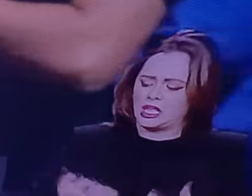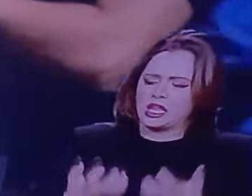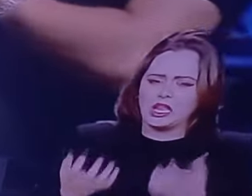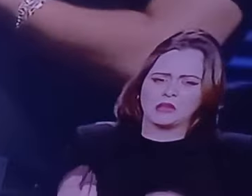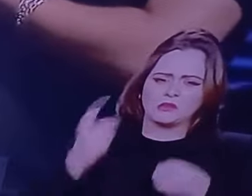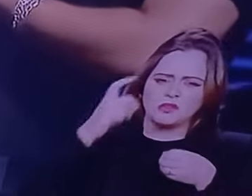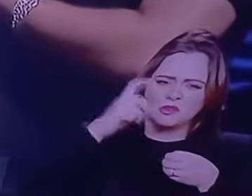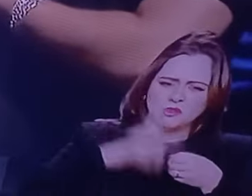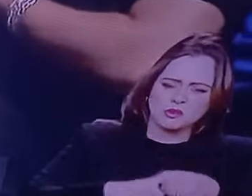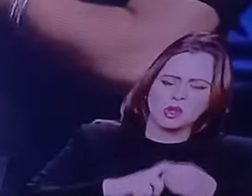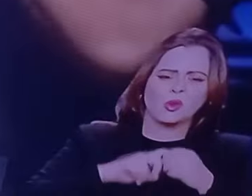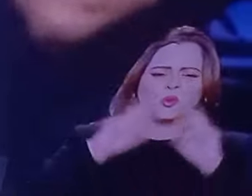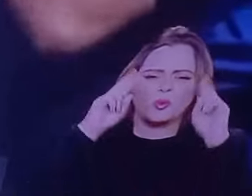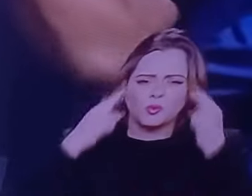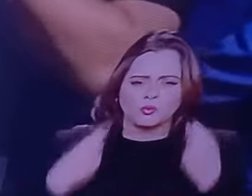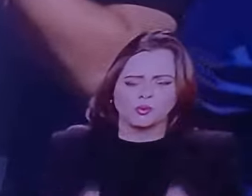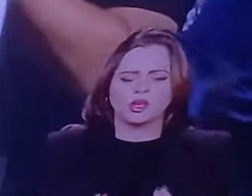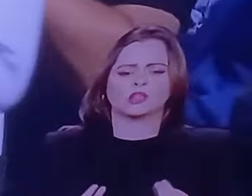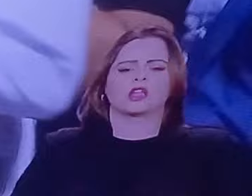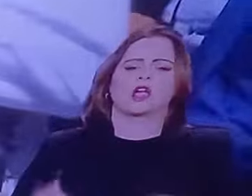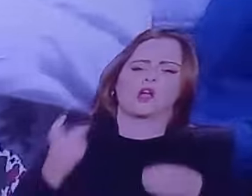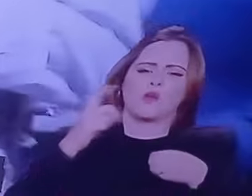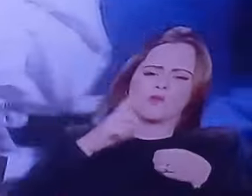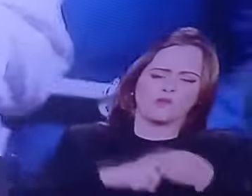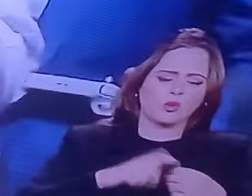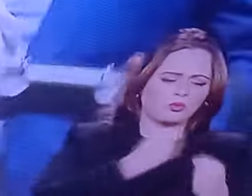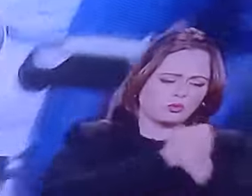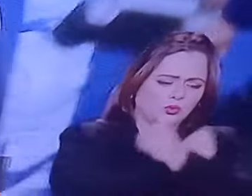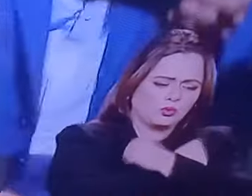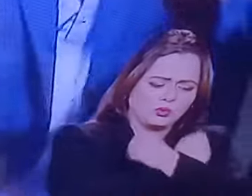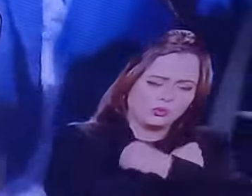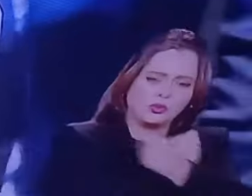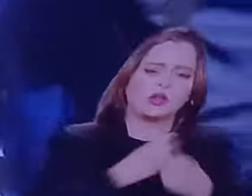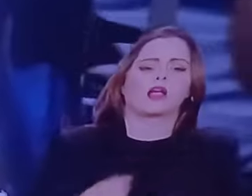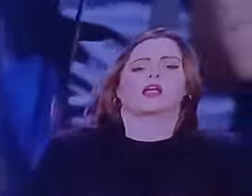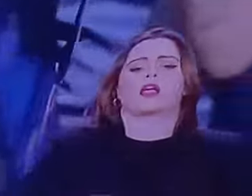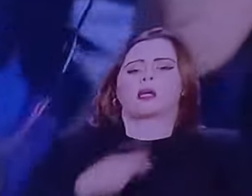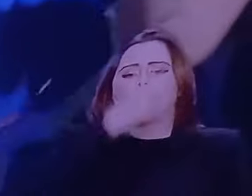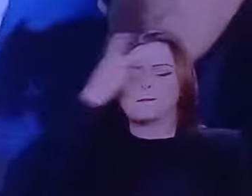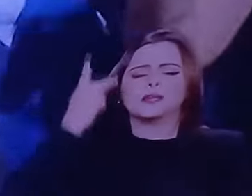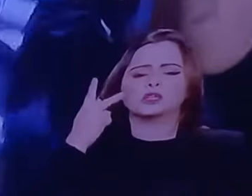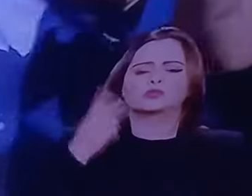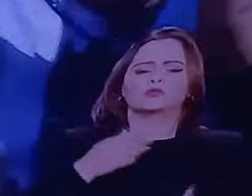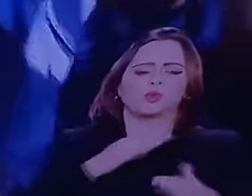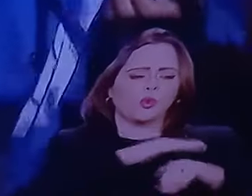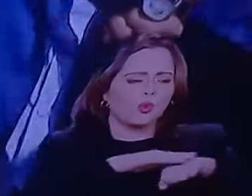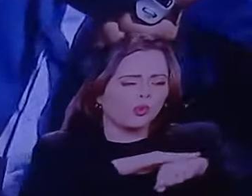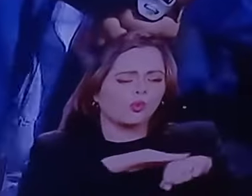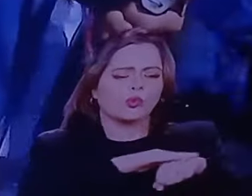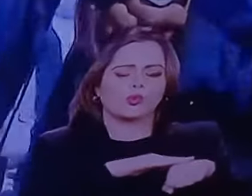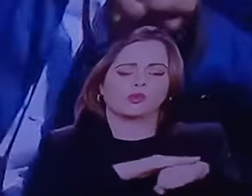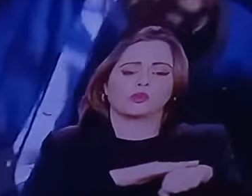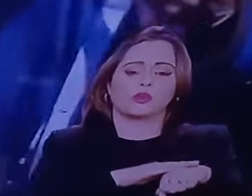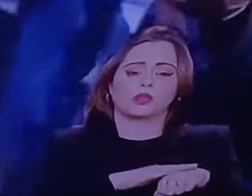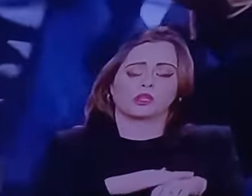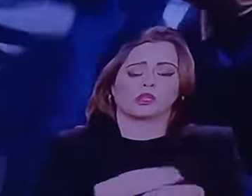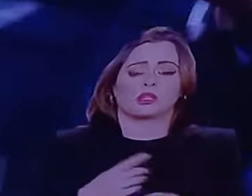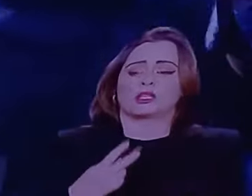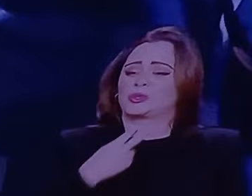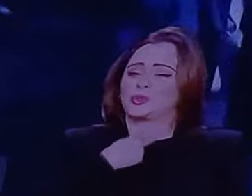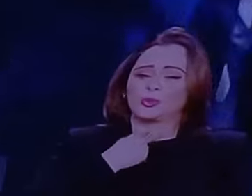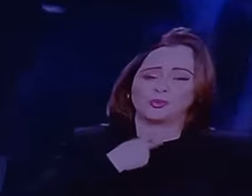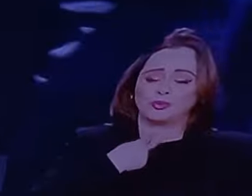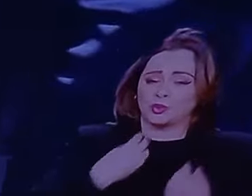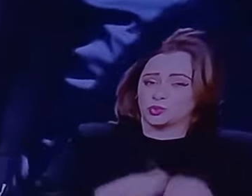ser humanistas, que as pessoas se abracem, que as pessoas conversem. A gente não pode viver mais